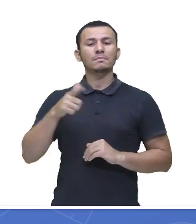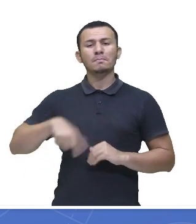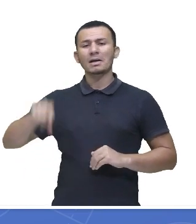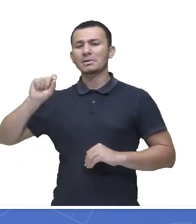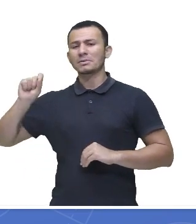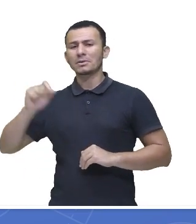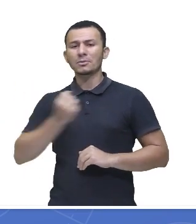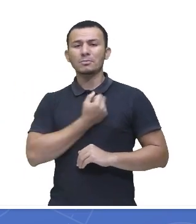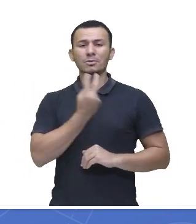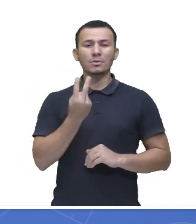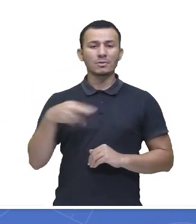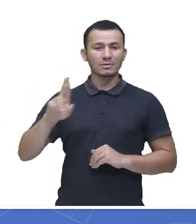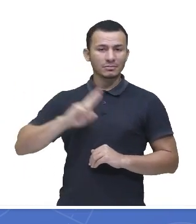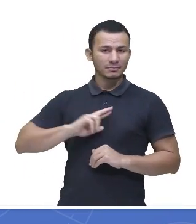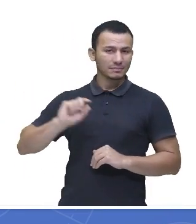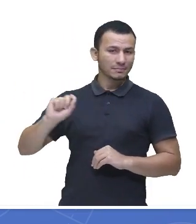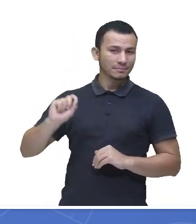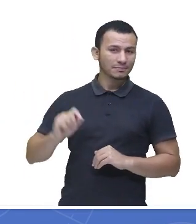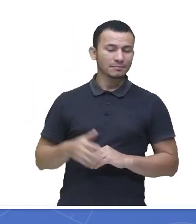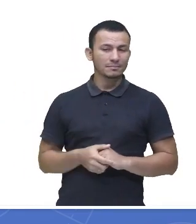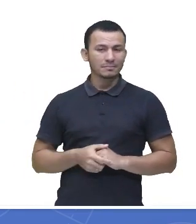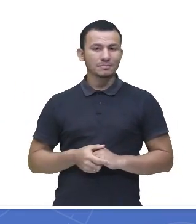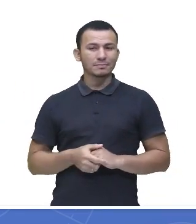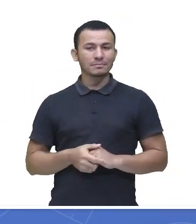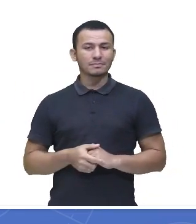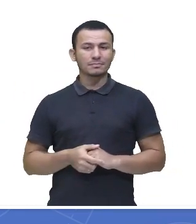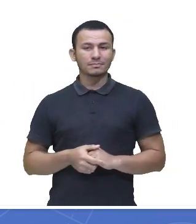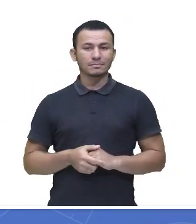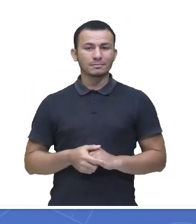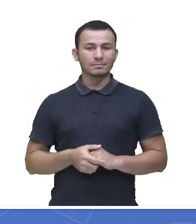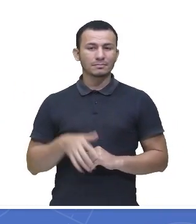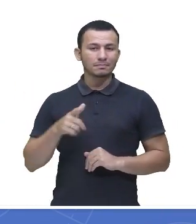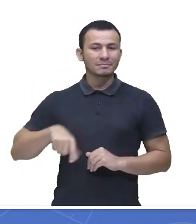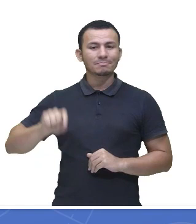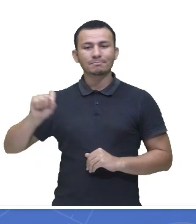a segunda questão? Mais alguém além da Jamile?